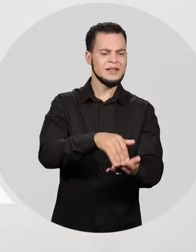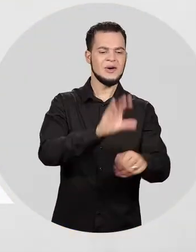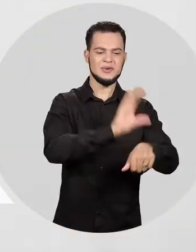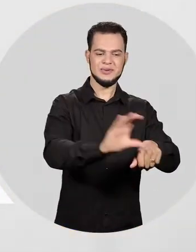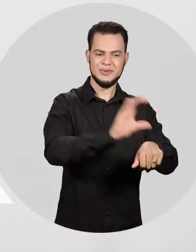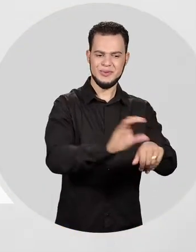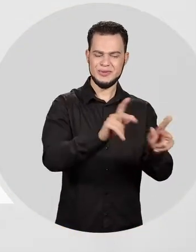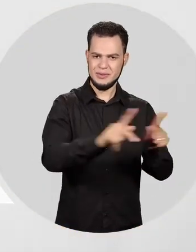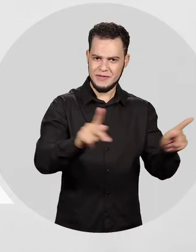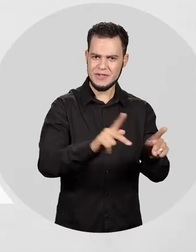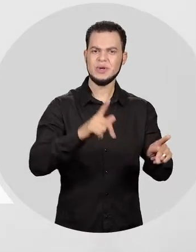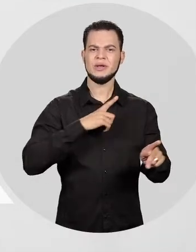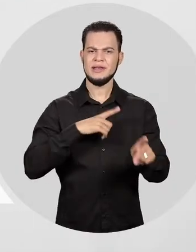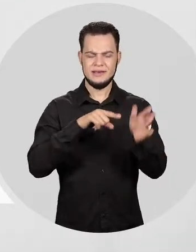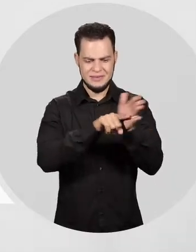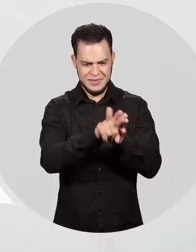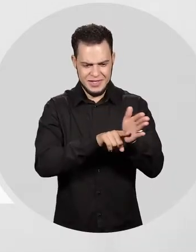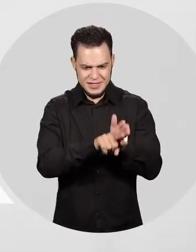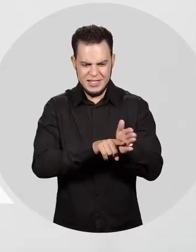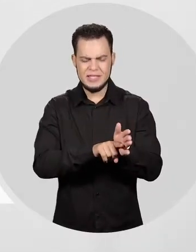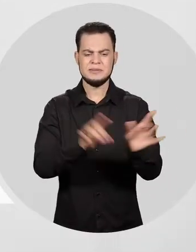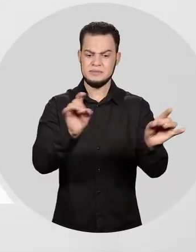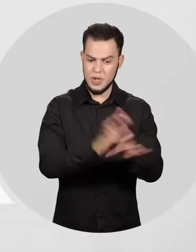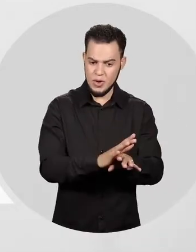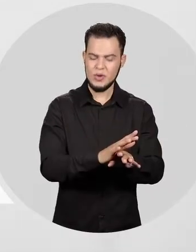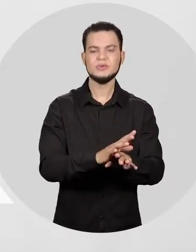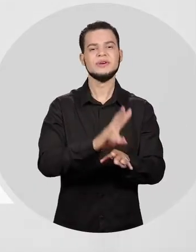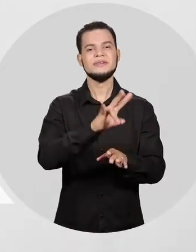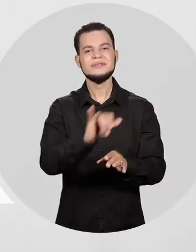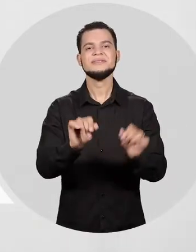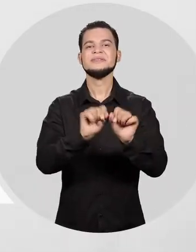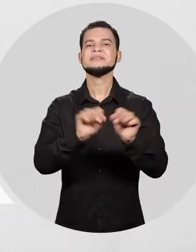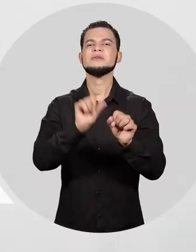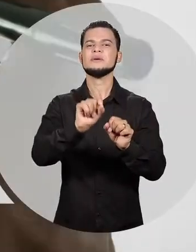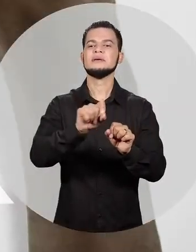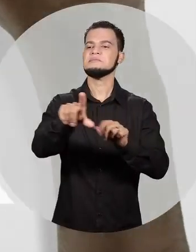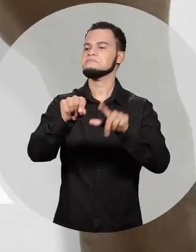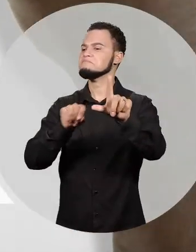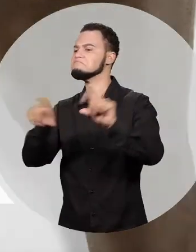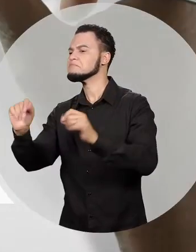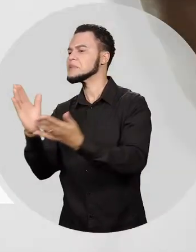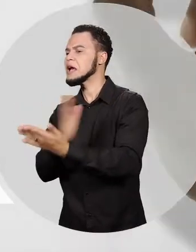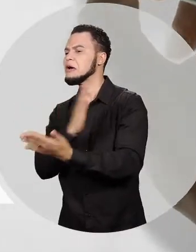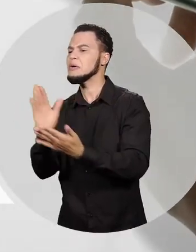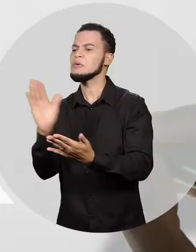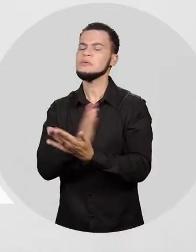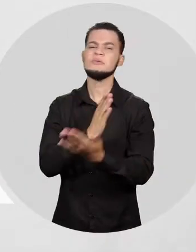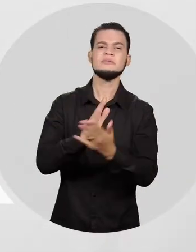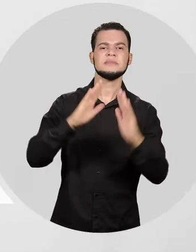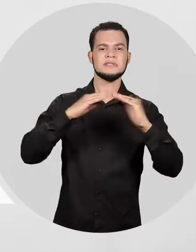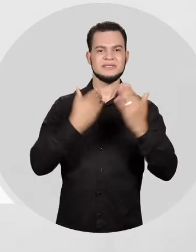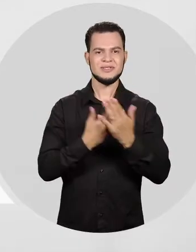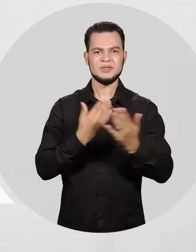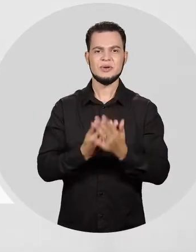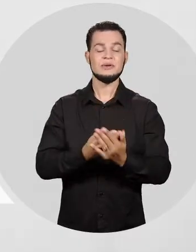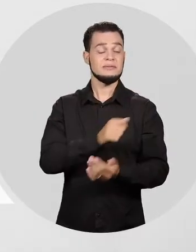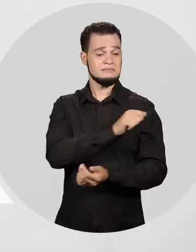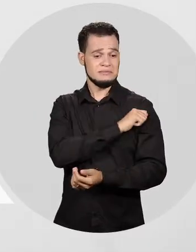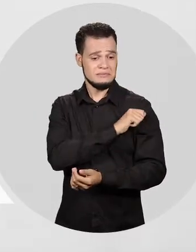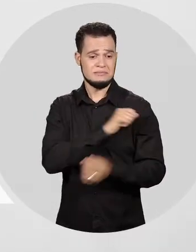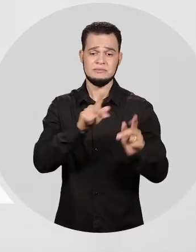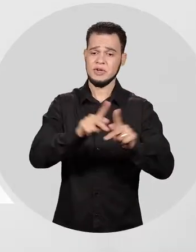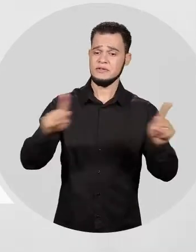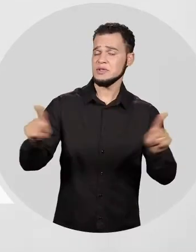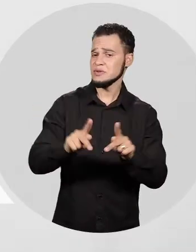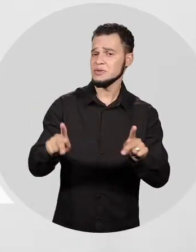de capacitação, algumas escolas serão selecionadas para participar de uma pesquisa que envolverá os diretores, professores e estudantes